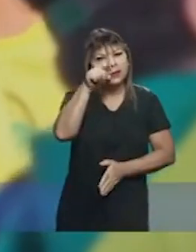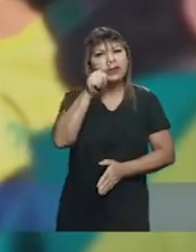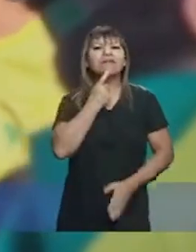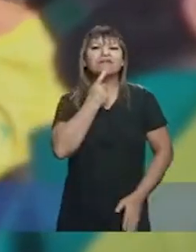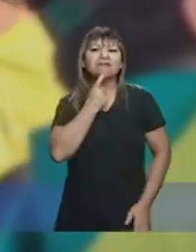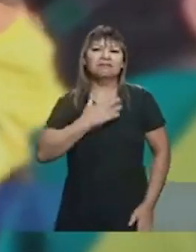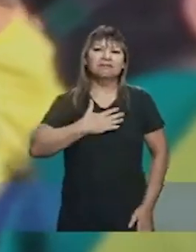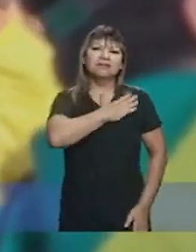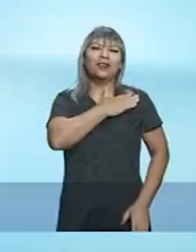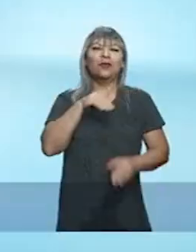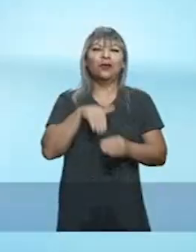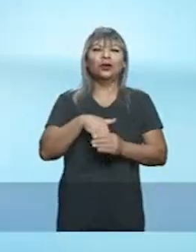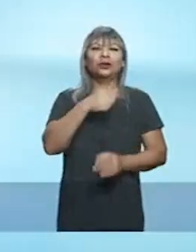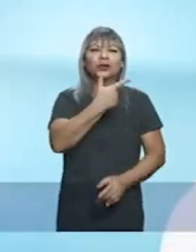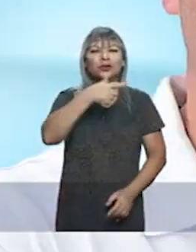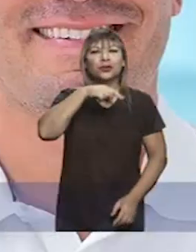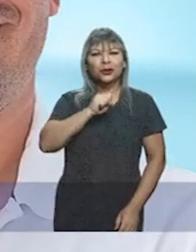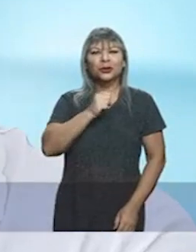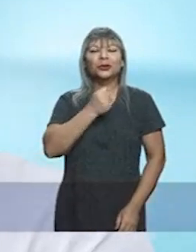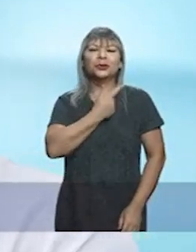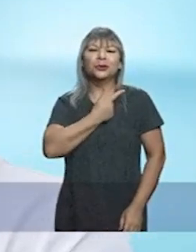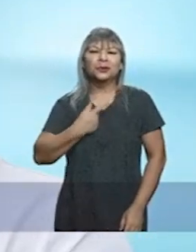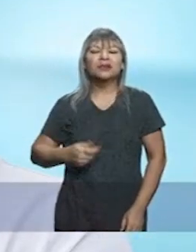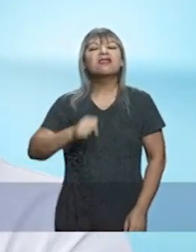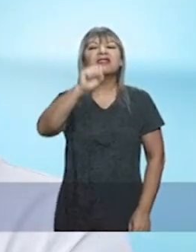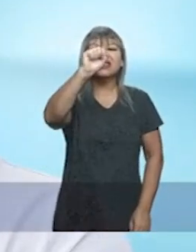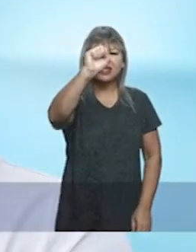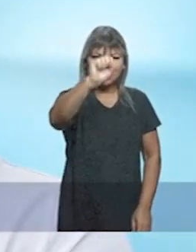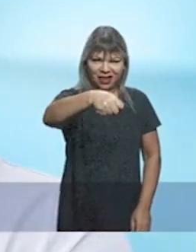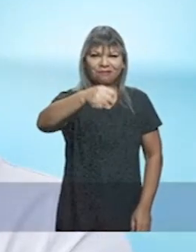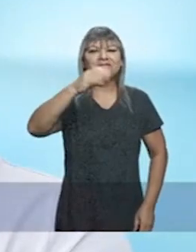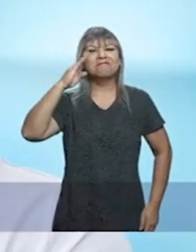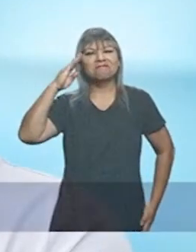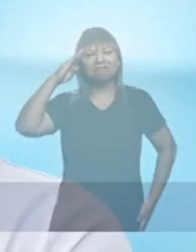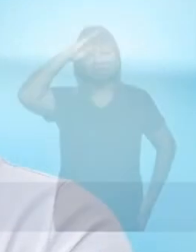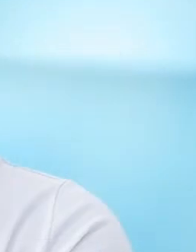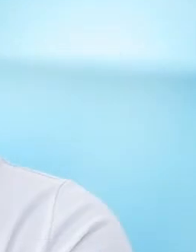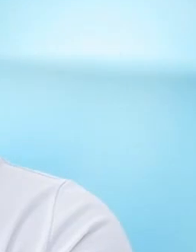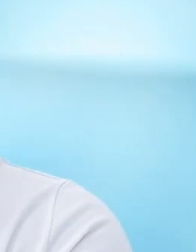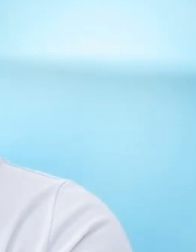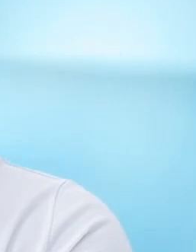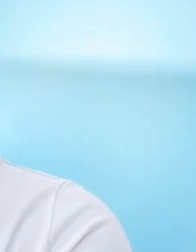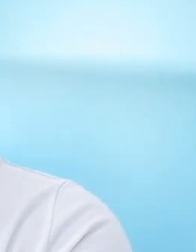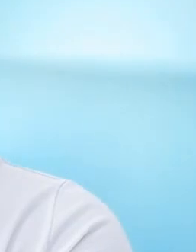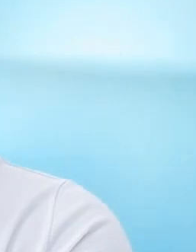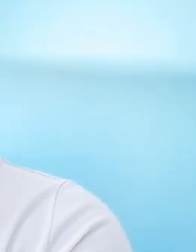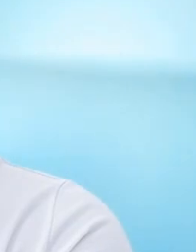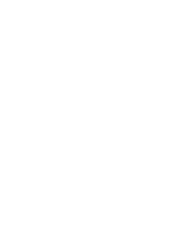você, Capitão Contar. 28, governador. Esse sim é Bolsonaro.